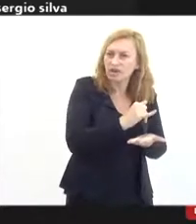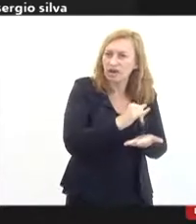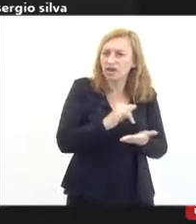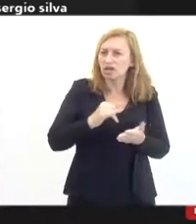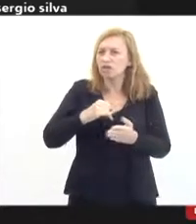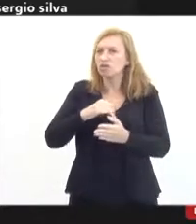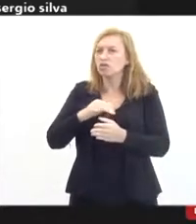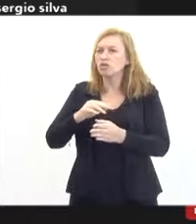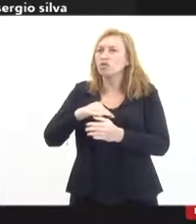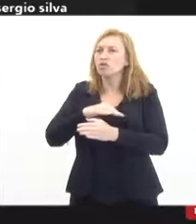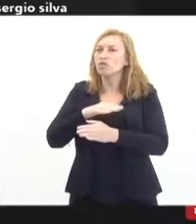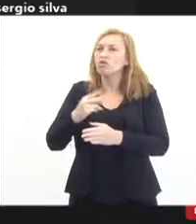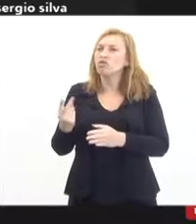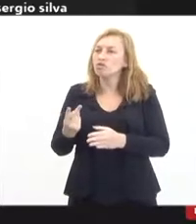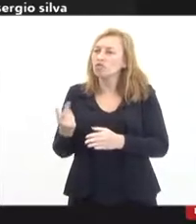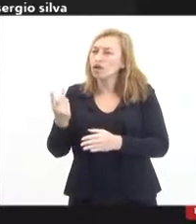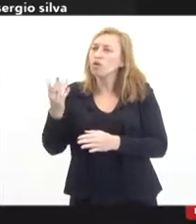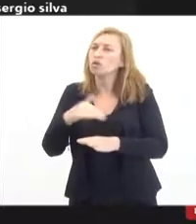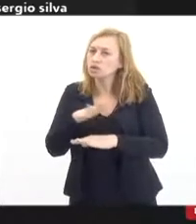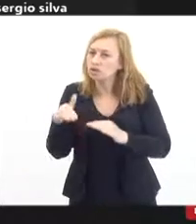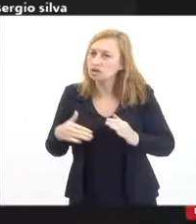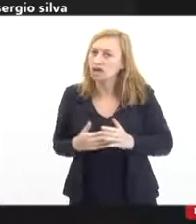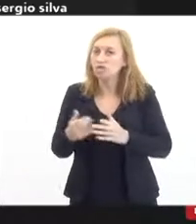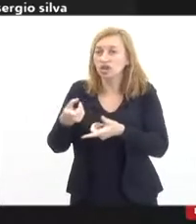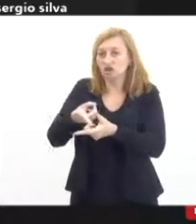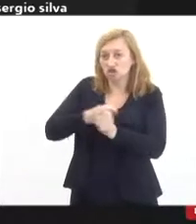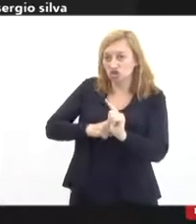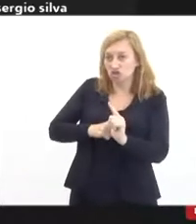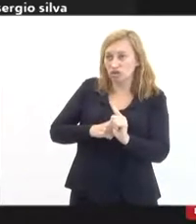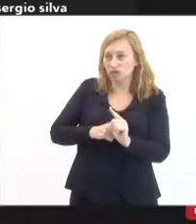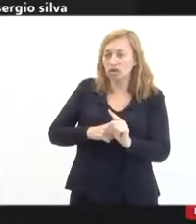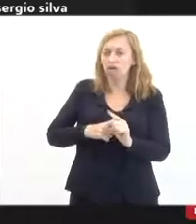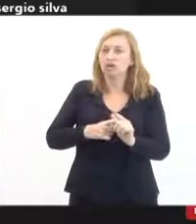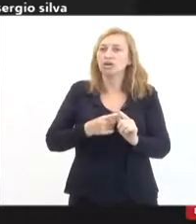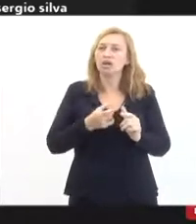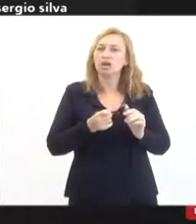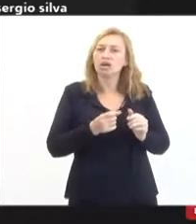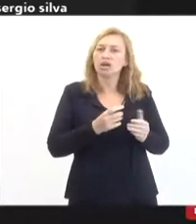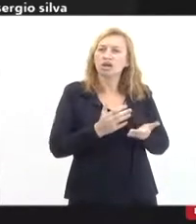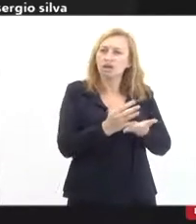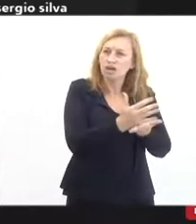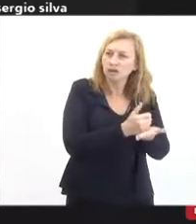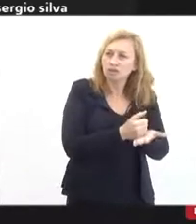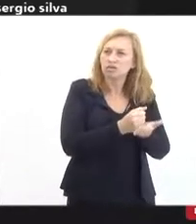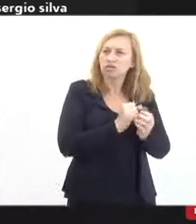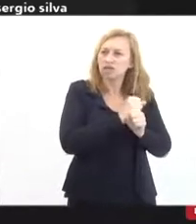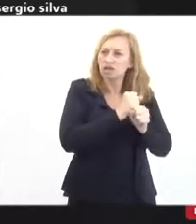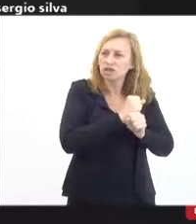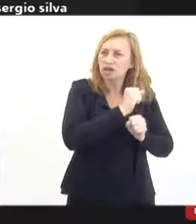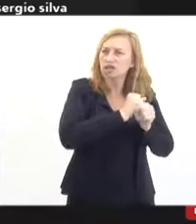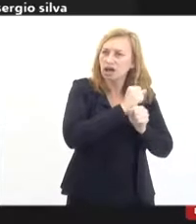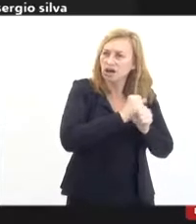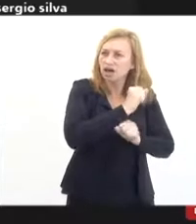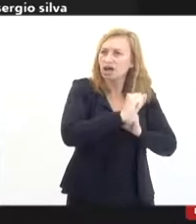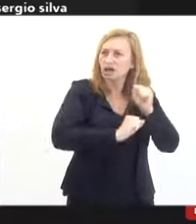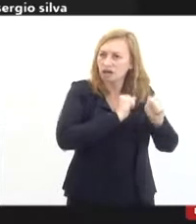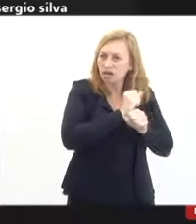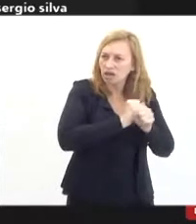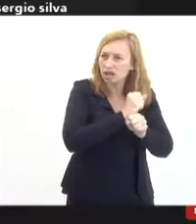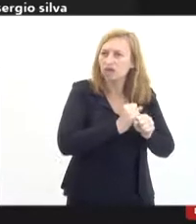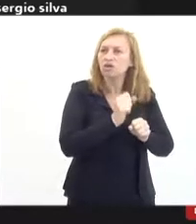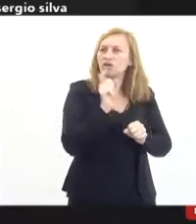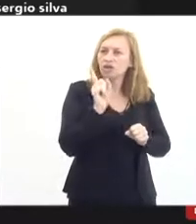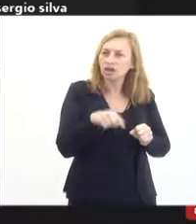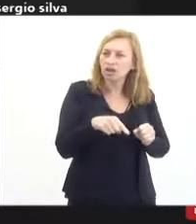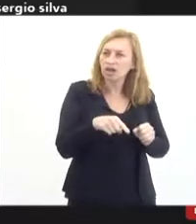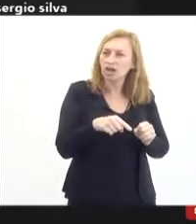dívida. Deveria se dividir o recuperável, ano a ano, pelo total do que é